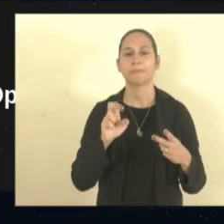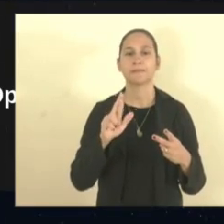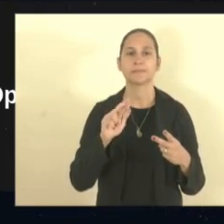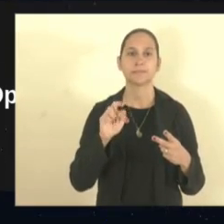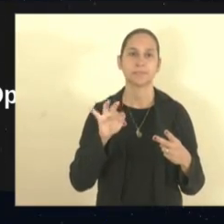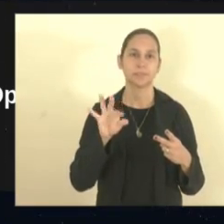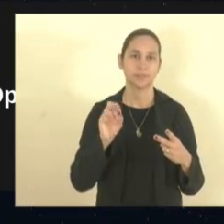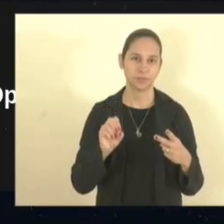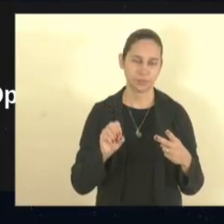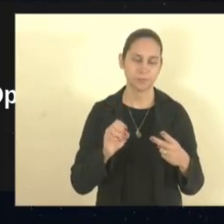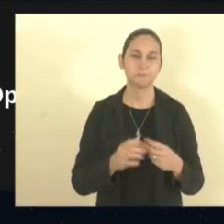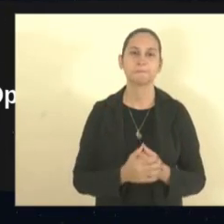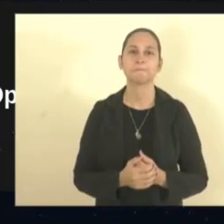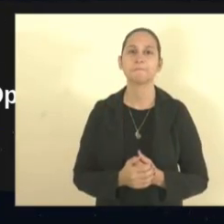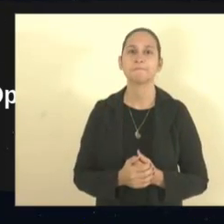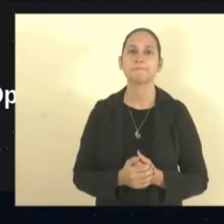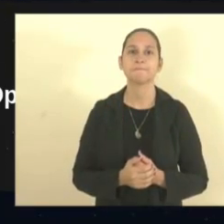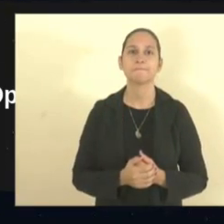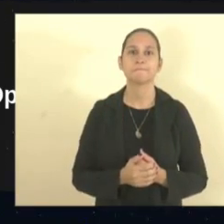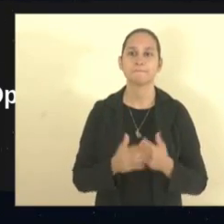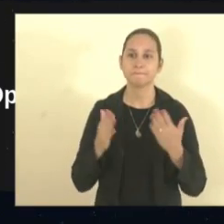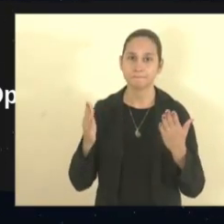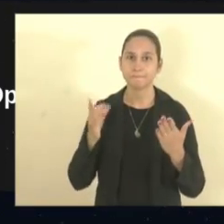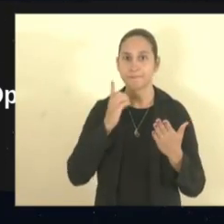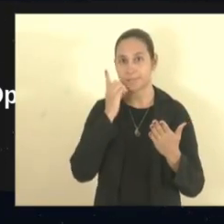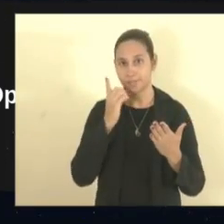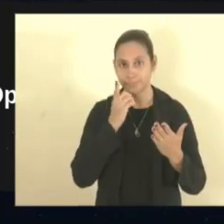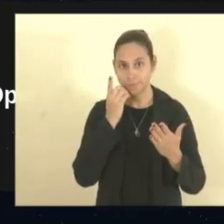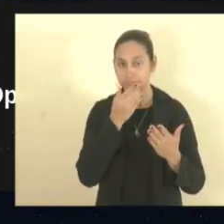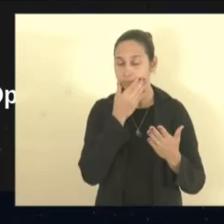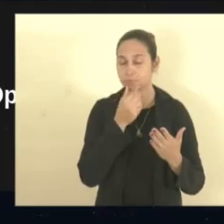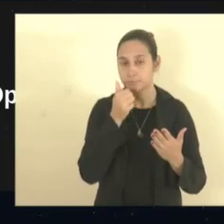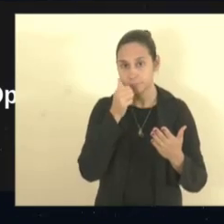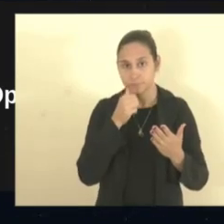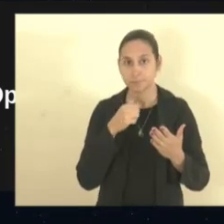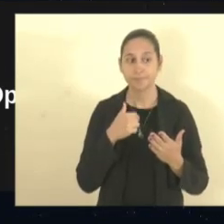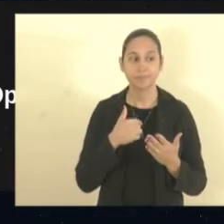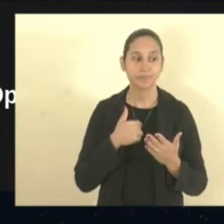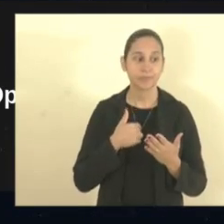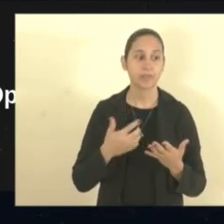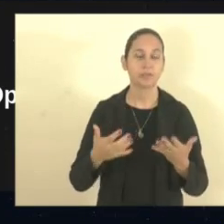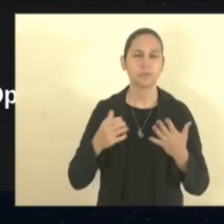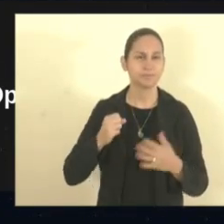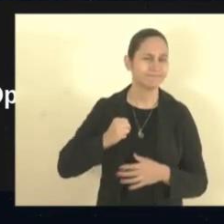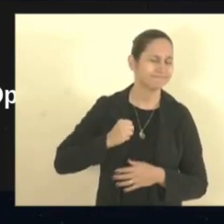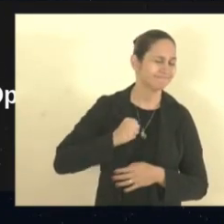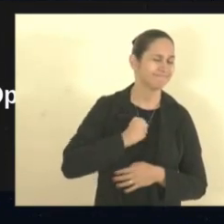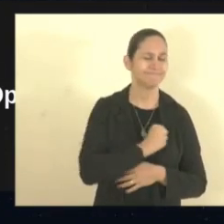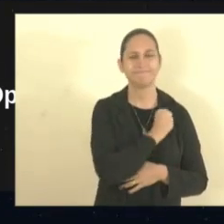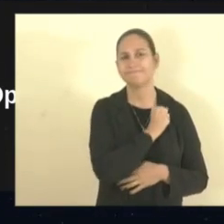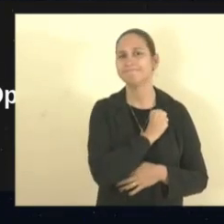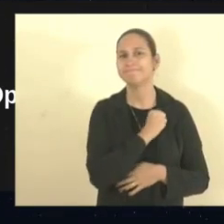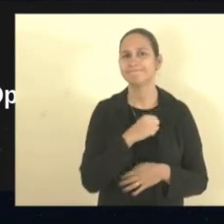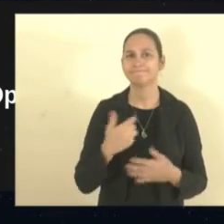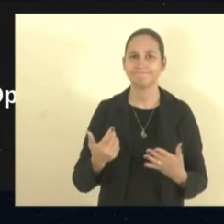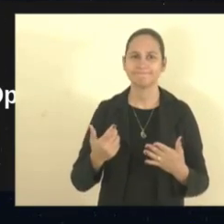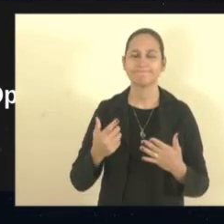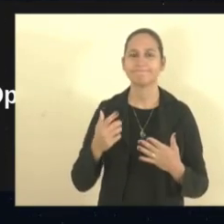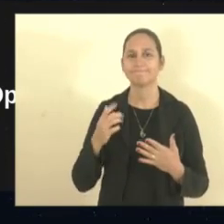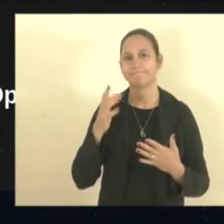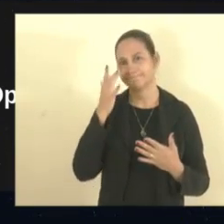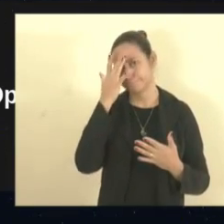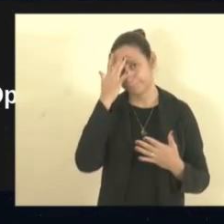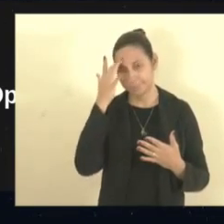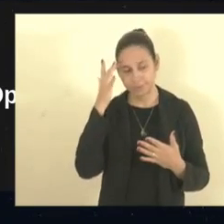voto. Presidente Danilo, deputados e deputadas, realmente eu estou assim indignado com a reação,